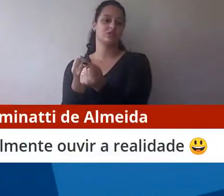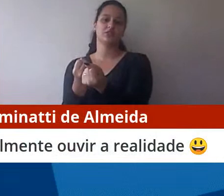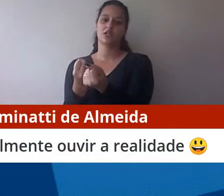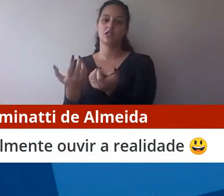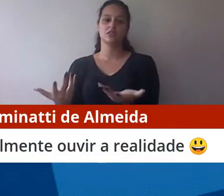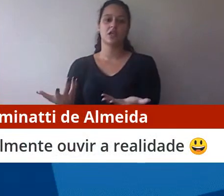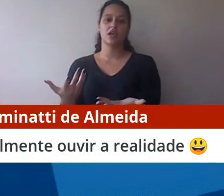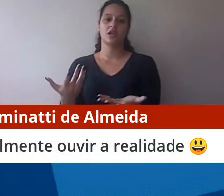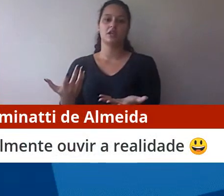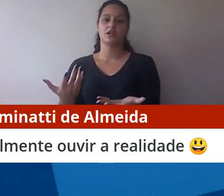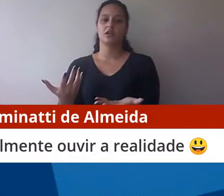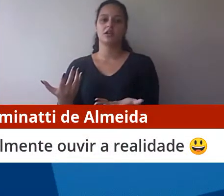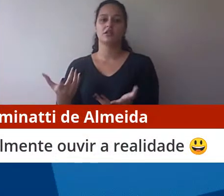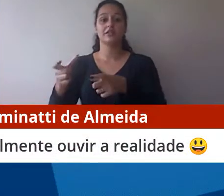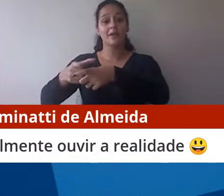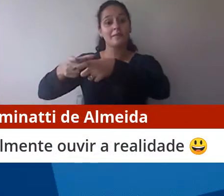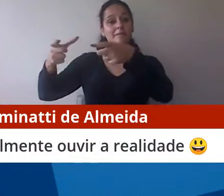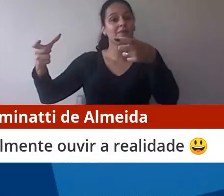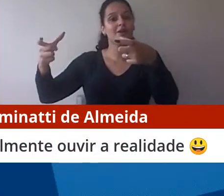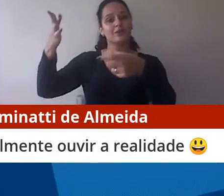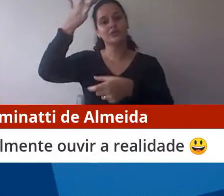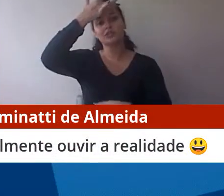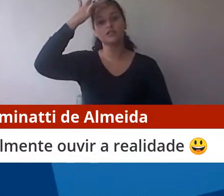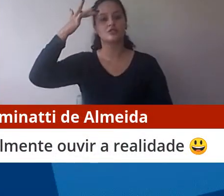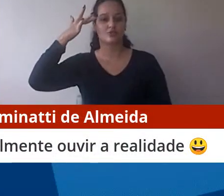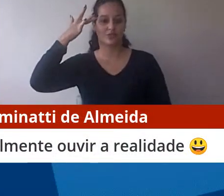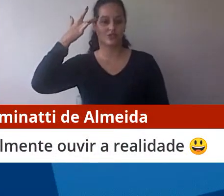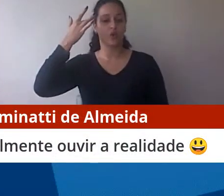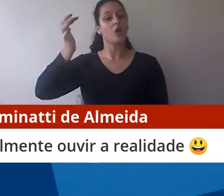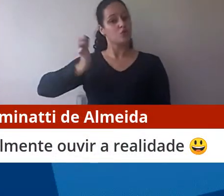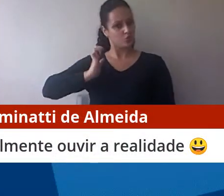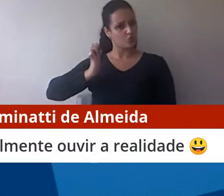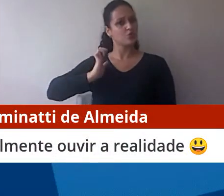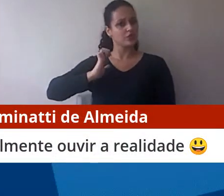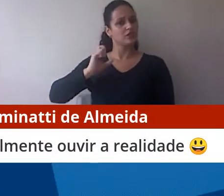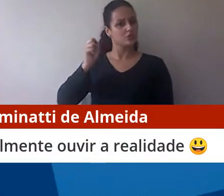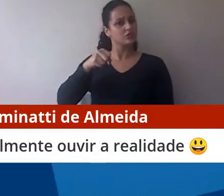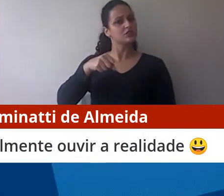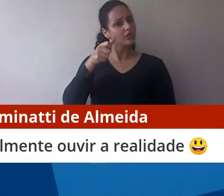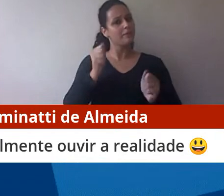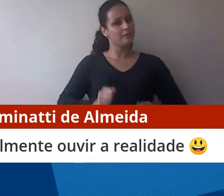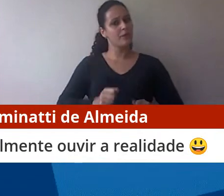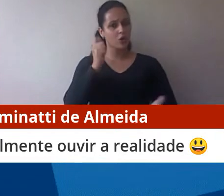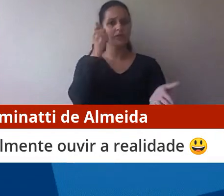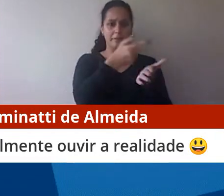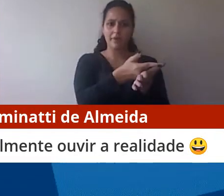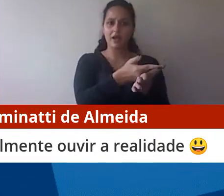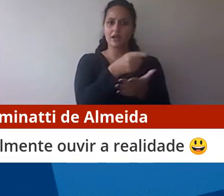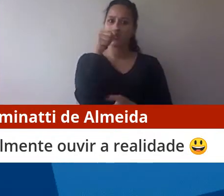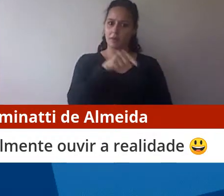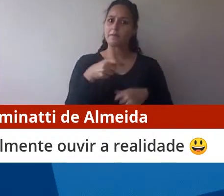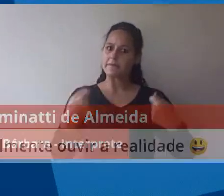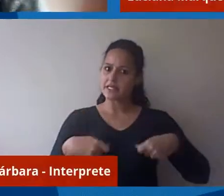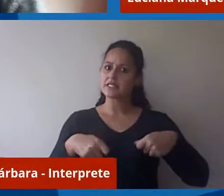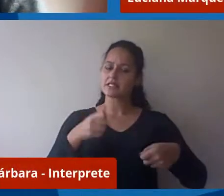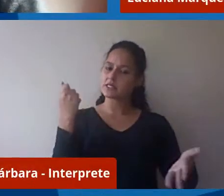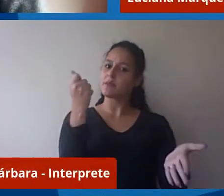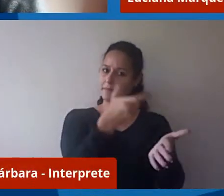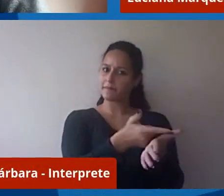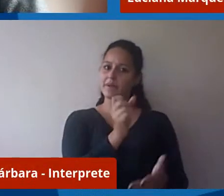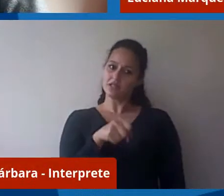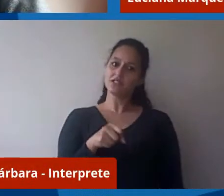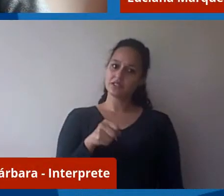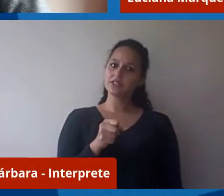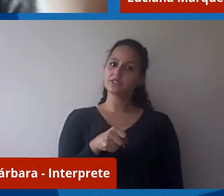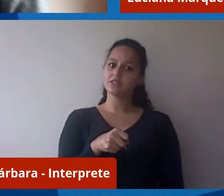sociedade quer a massa das pessoas. Os ricos aguentam, sim, senhor. E eles é que têm que pagar. Eles continuam a se enriquecer mais ainda